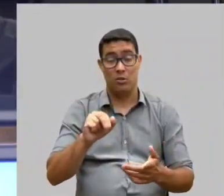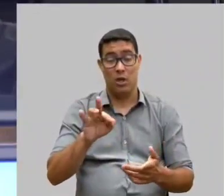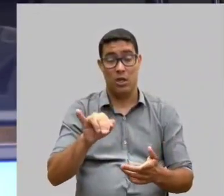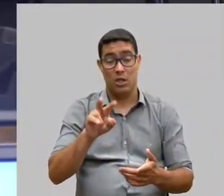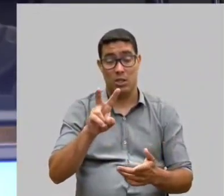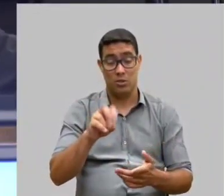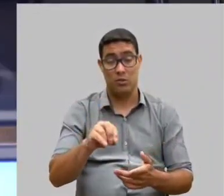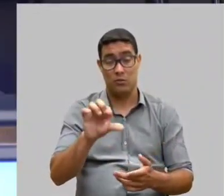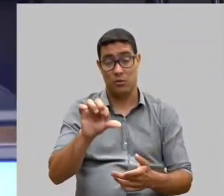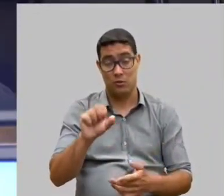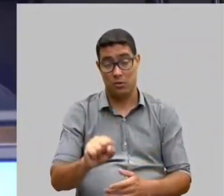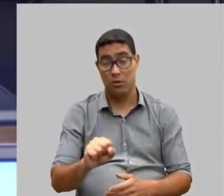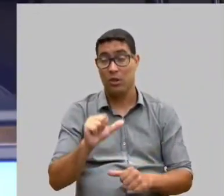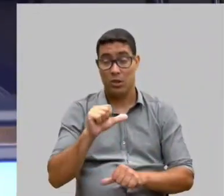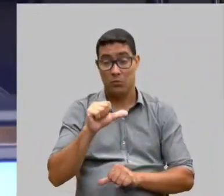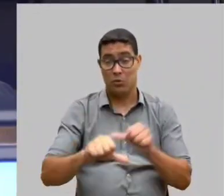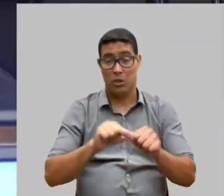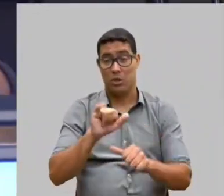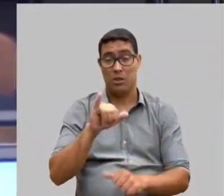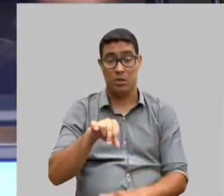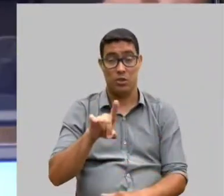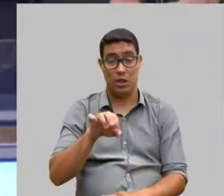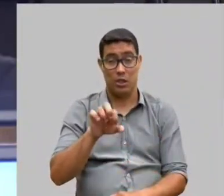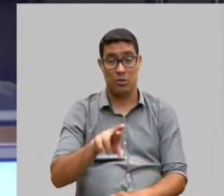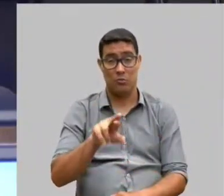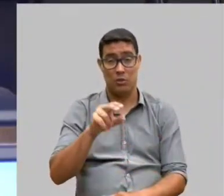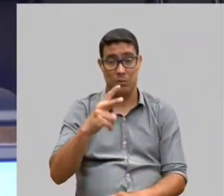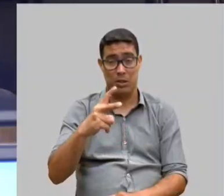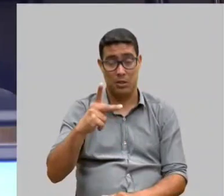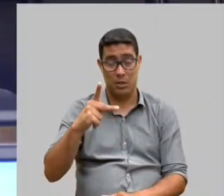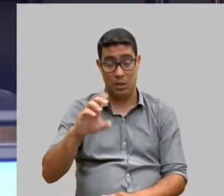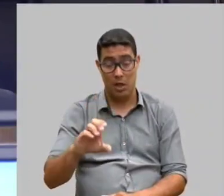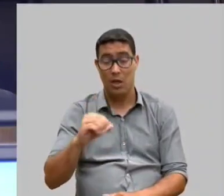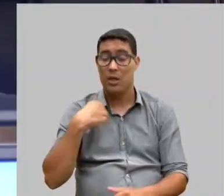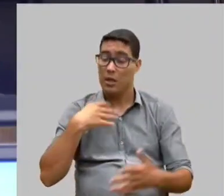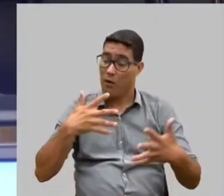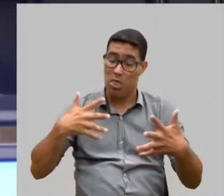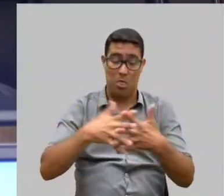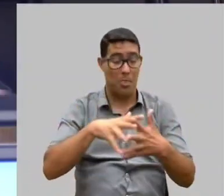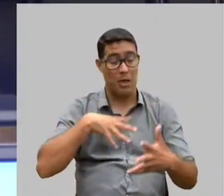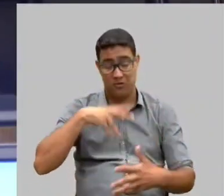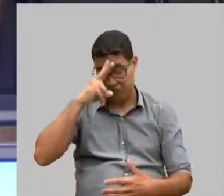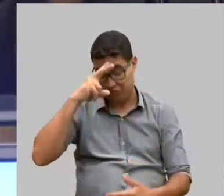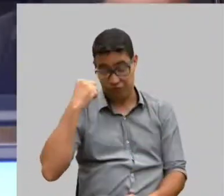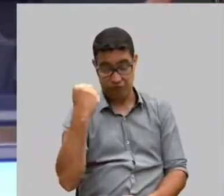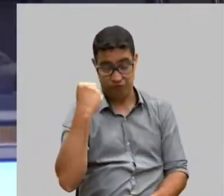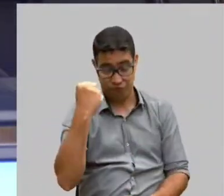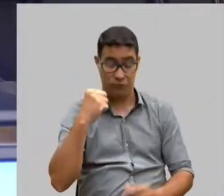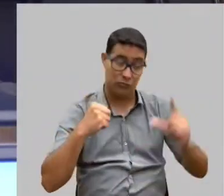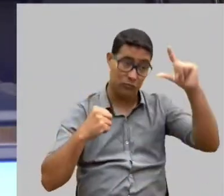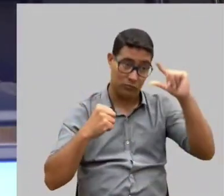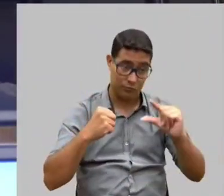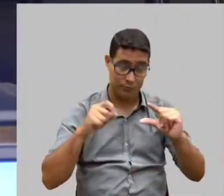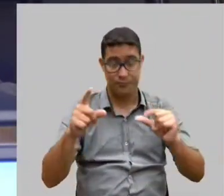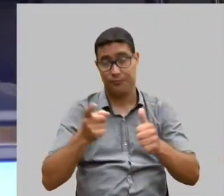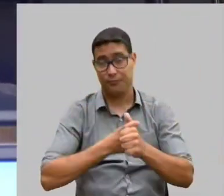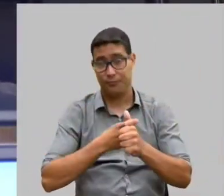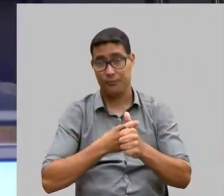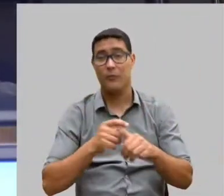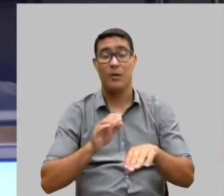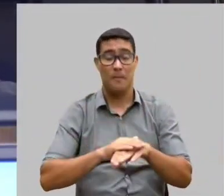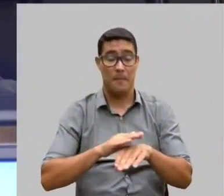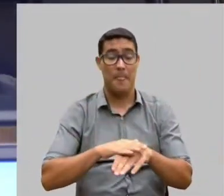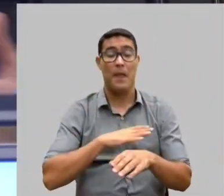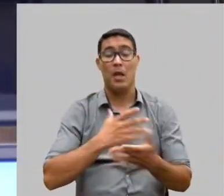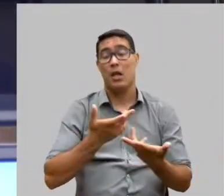Mud mudasse o indicador pelo para IPCA já teria um impacto violento na redução da dívida tem várias cois alternativas tem uns Montes